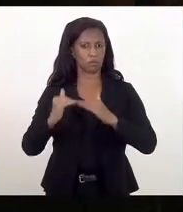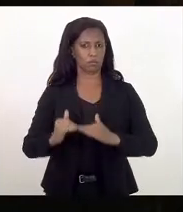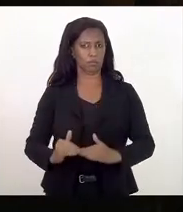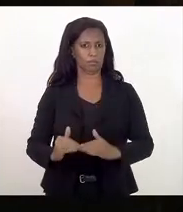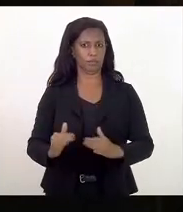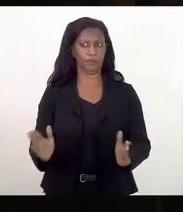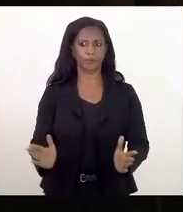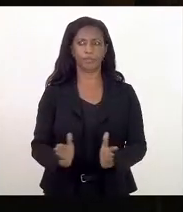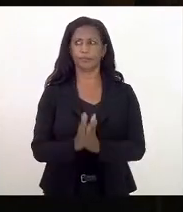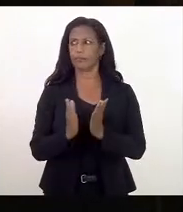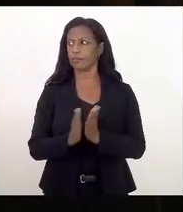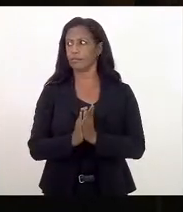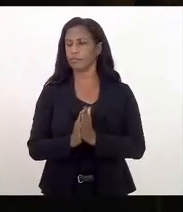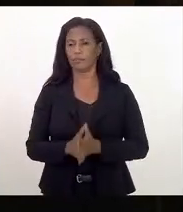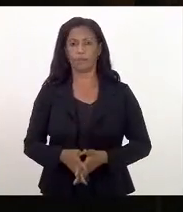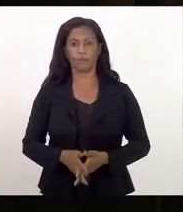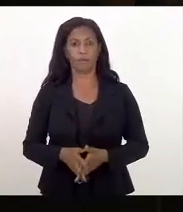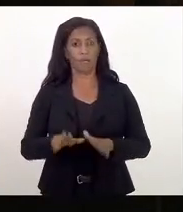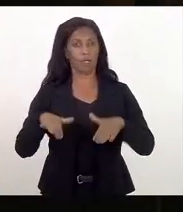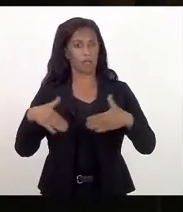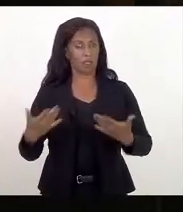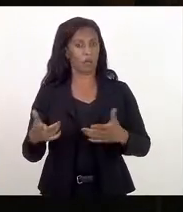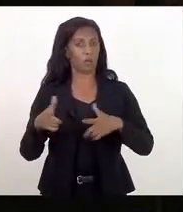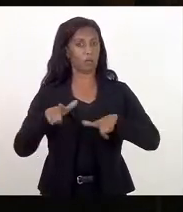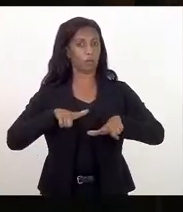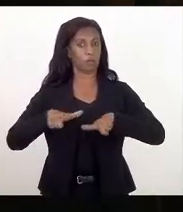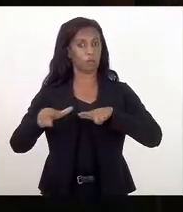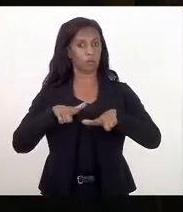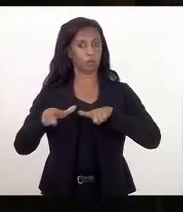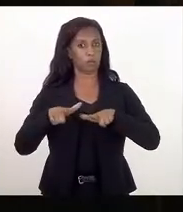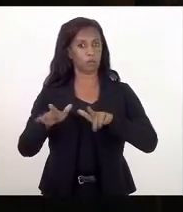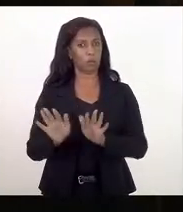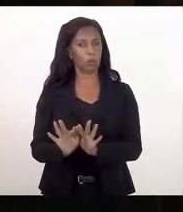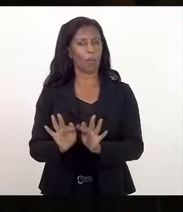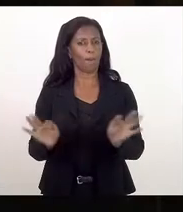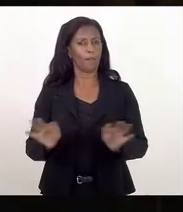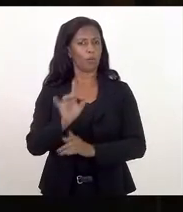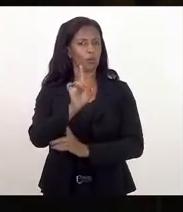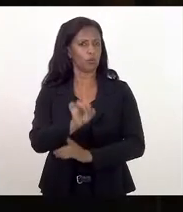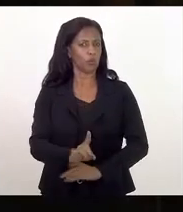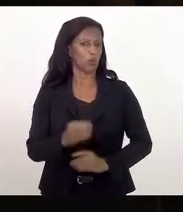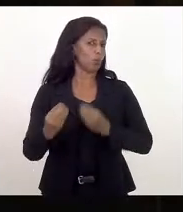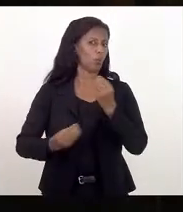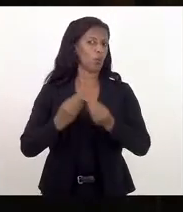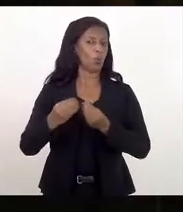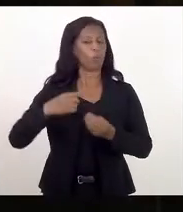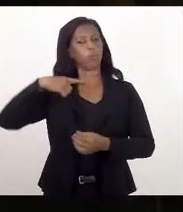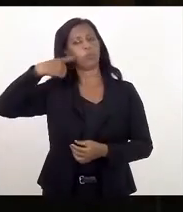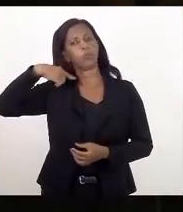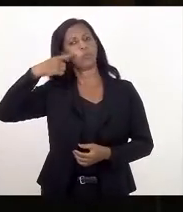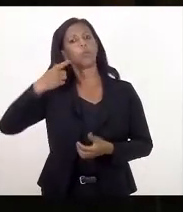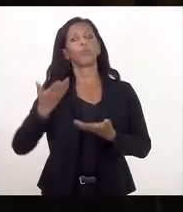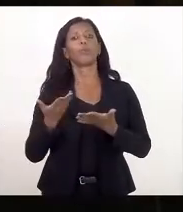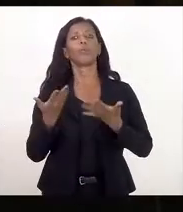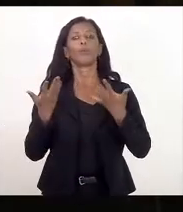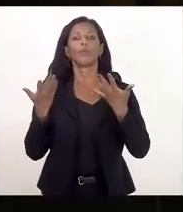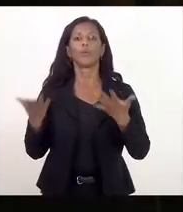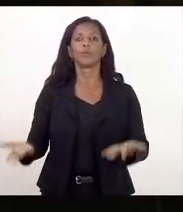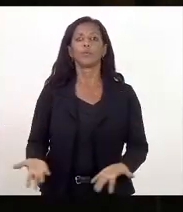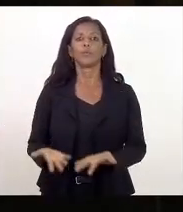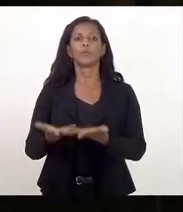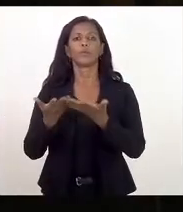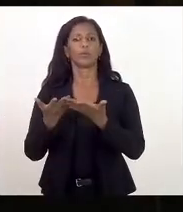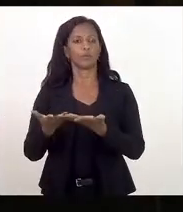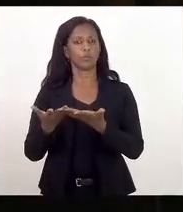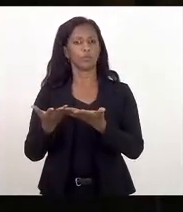Então, como operador humilde do direito, como advogado, eu saúdo a Defensoria Pública e,